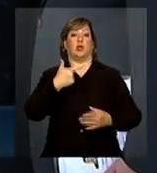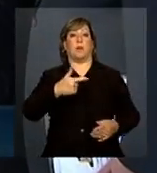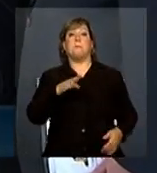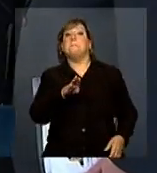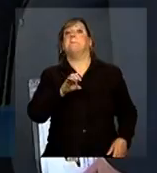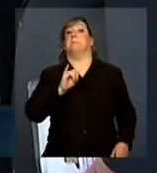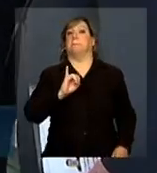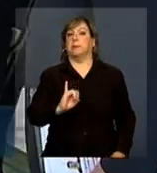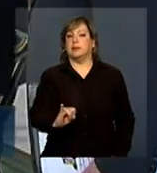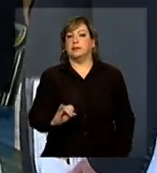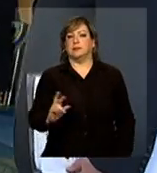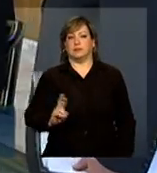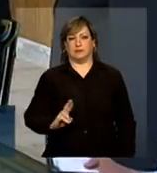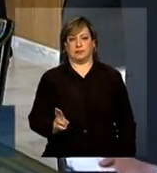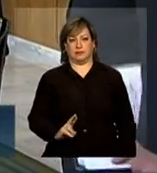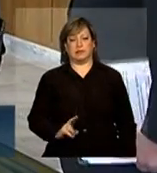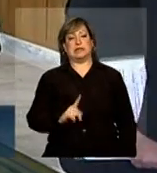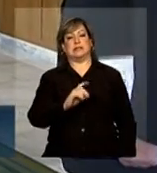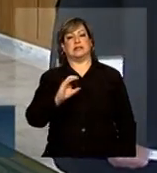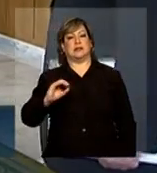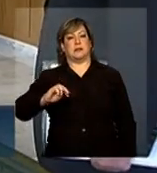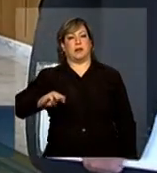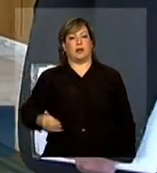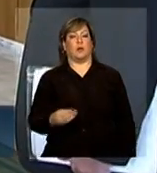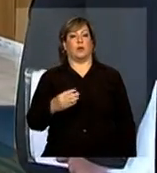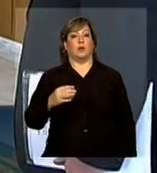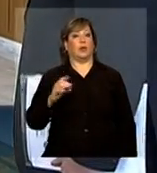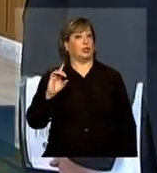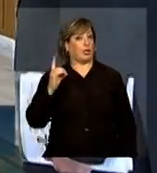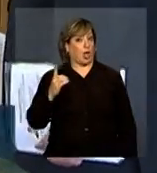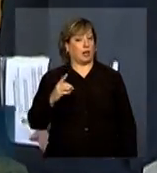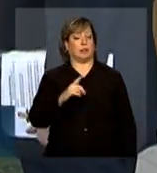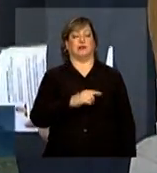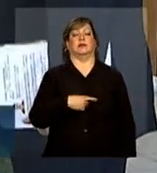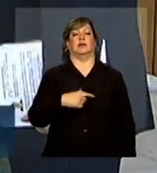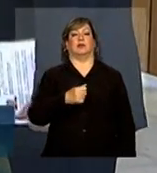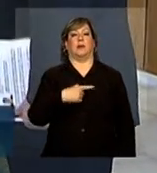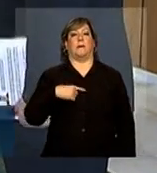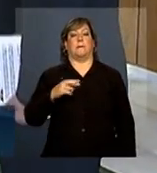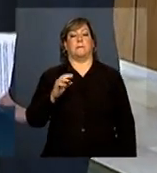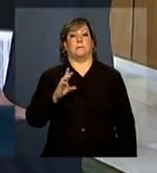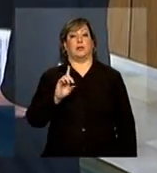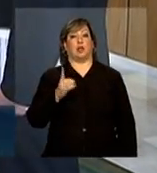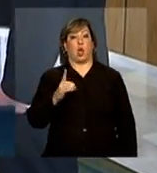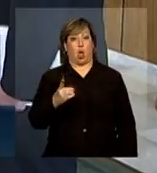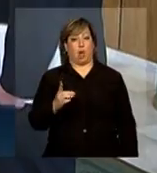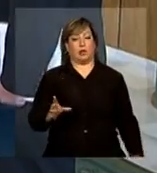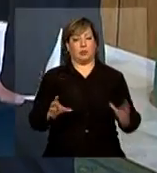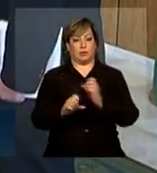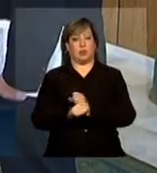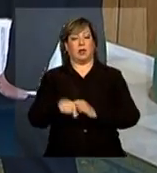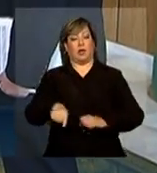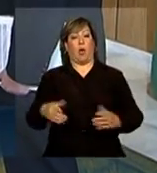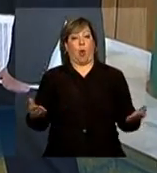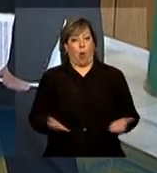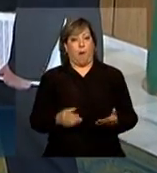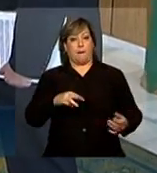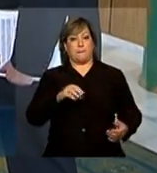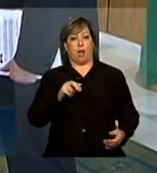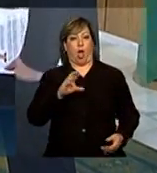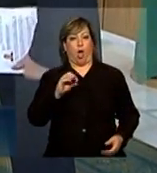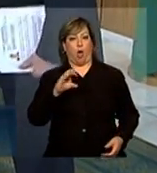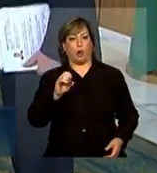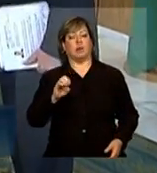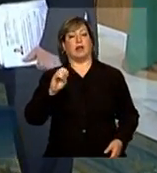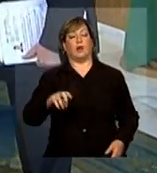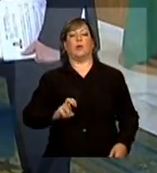bilhões e 100 milhões de dólares em 2012. Hoje, o Marrocos é o quinto maior